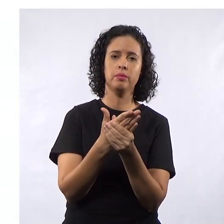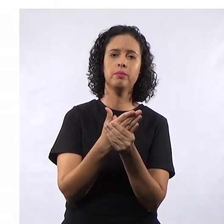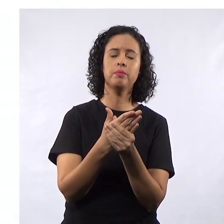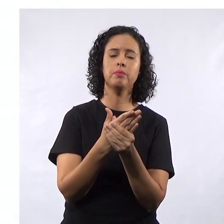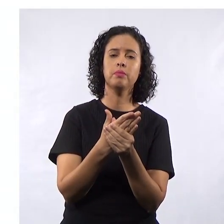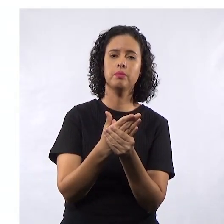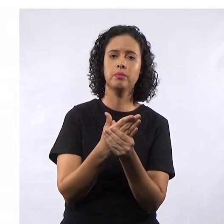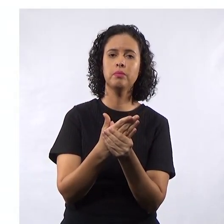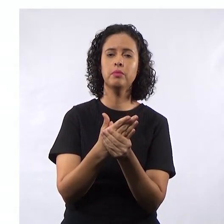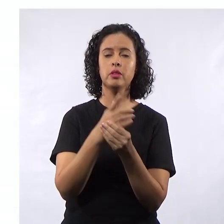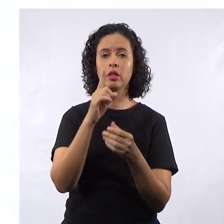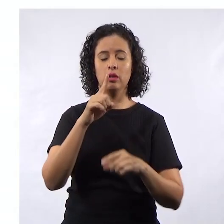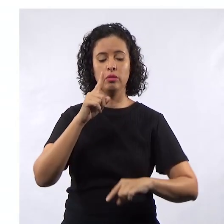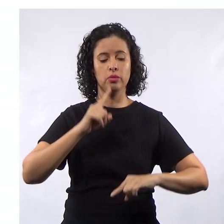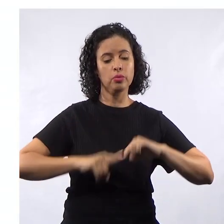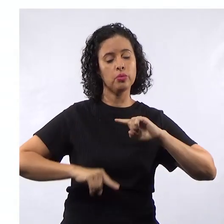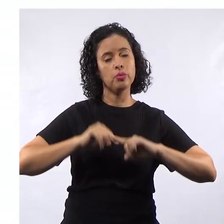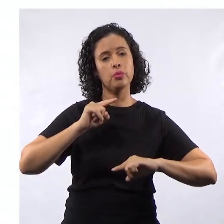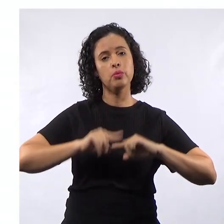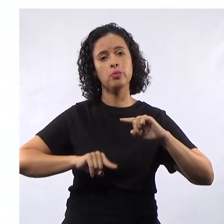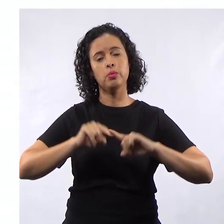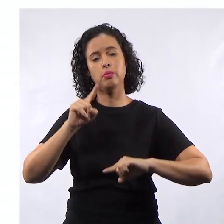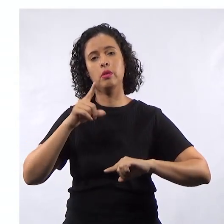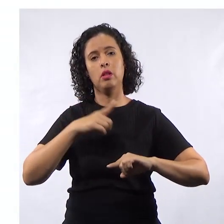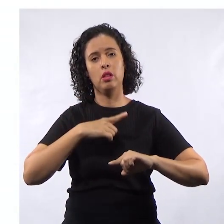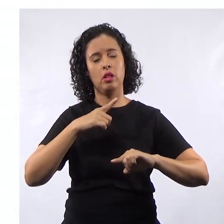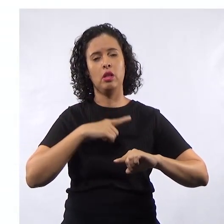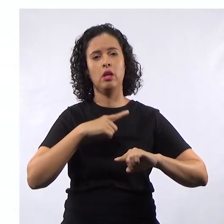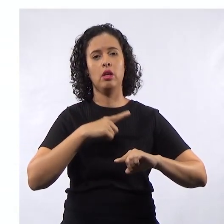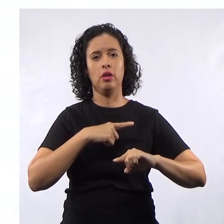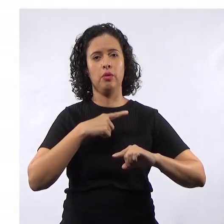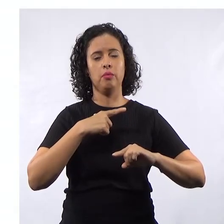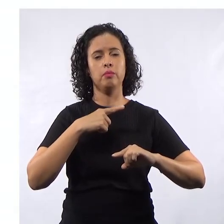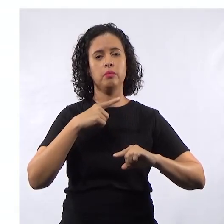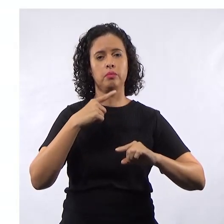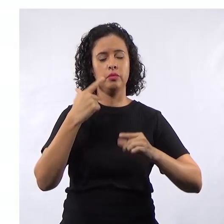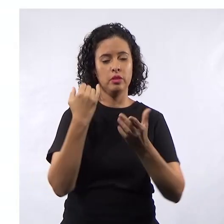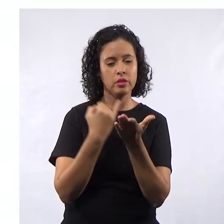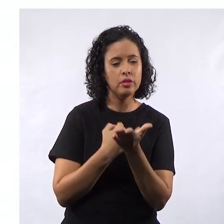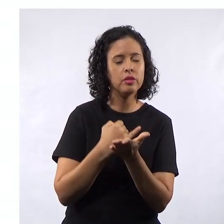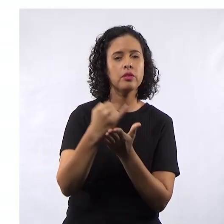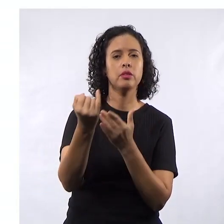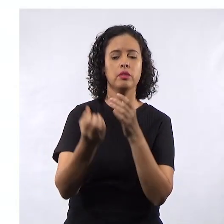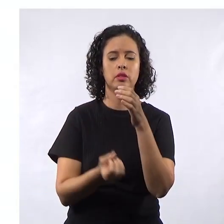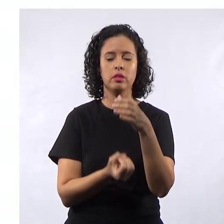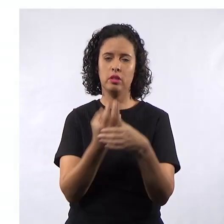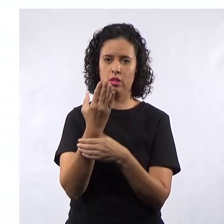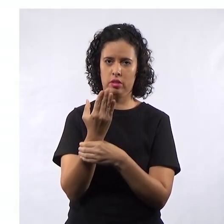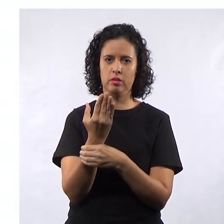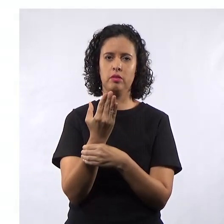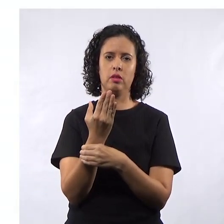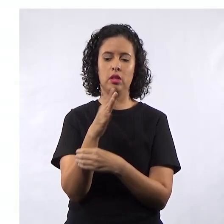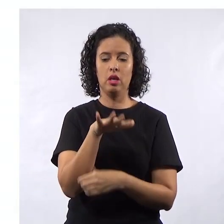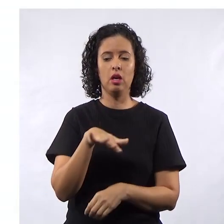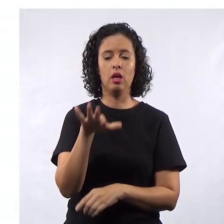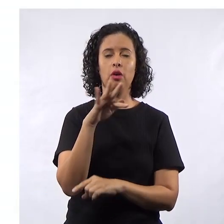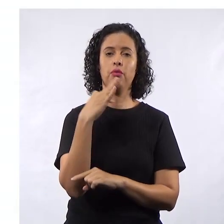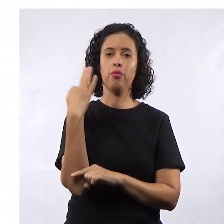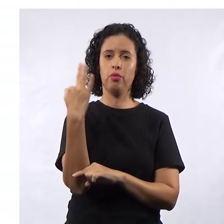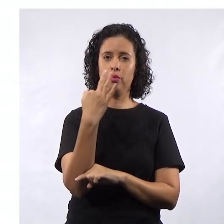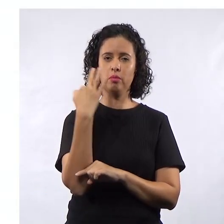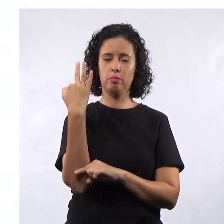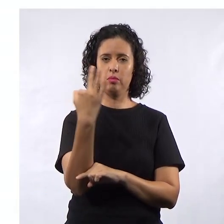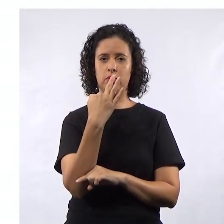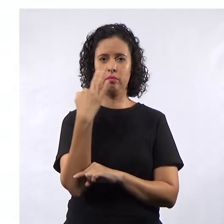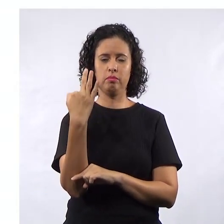processo, basicamente, é um instrumento que traz forma aí, são procedimentos formais aí que